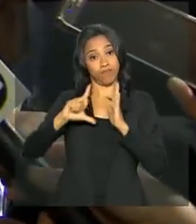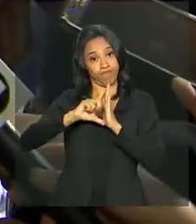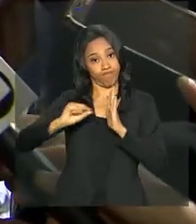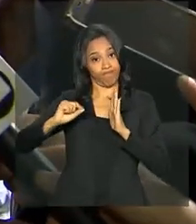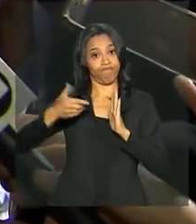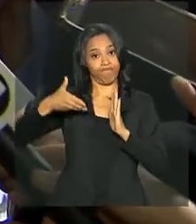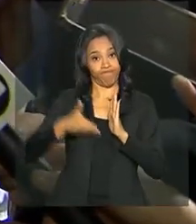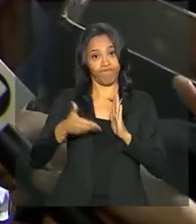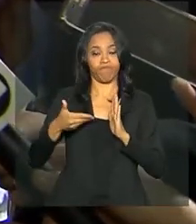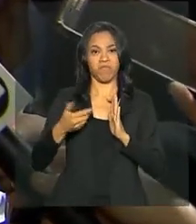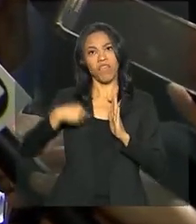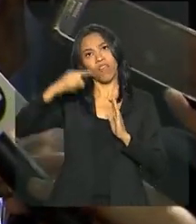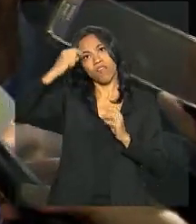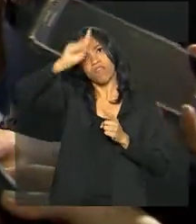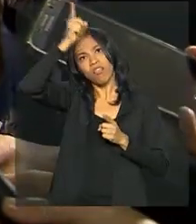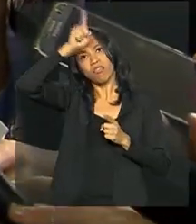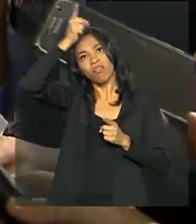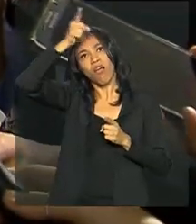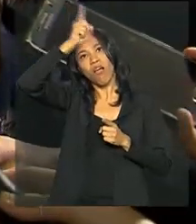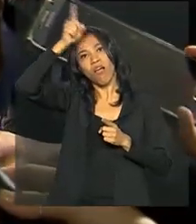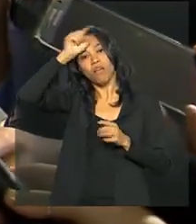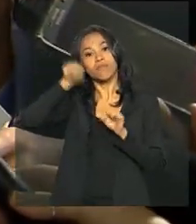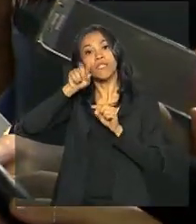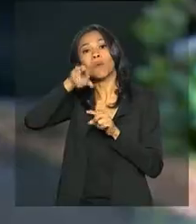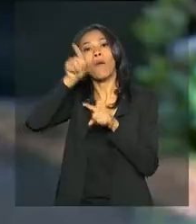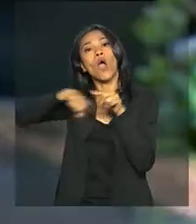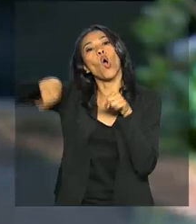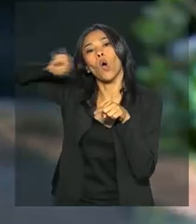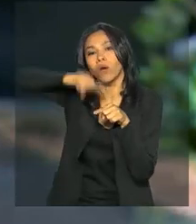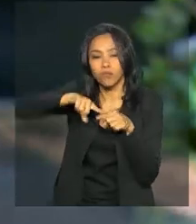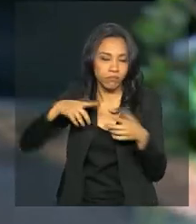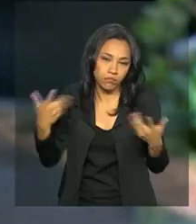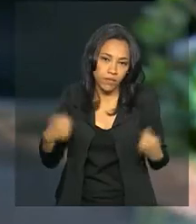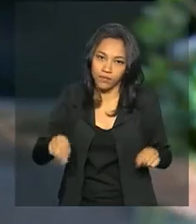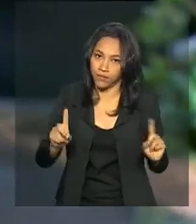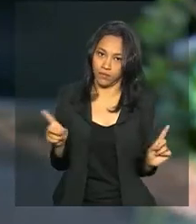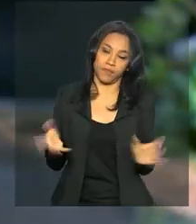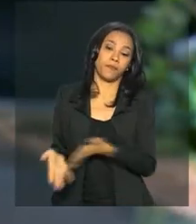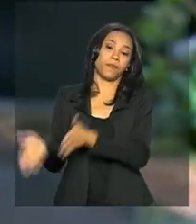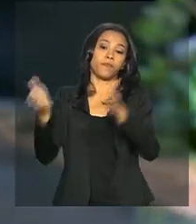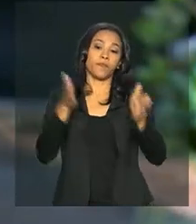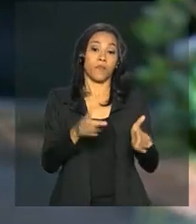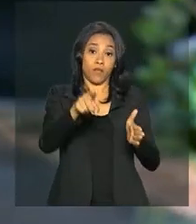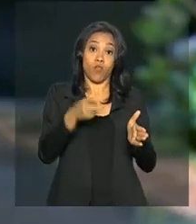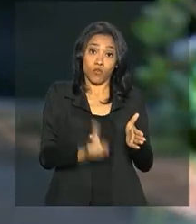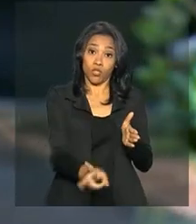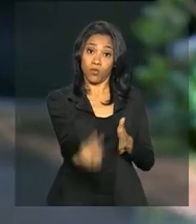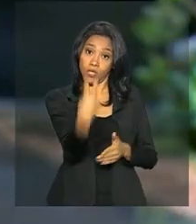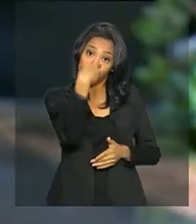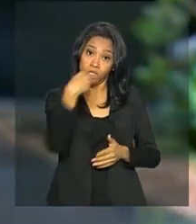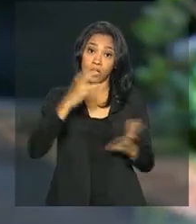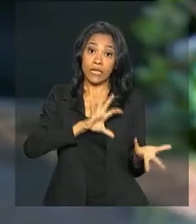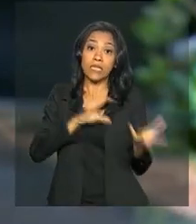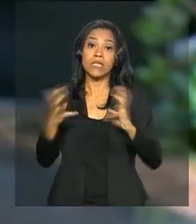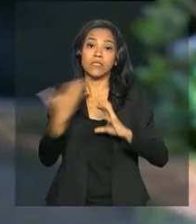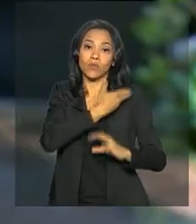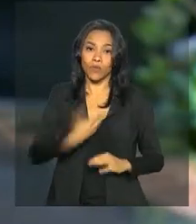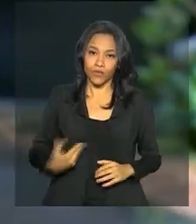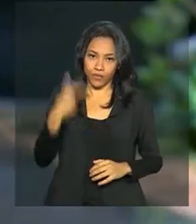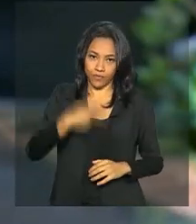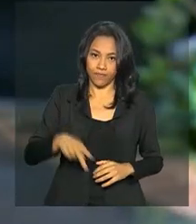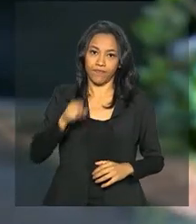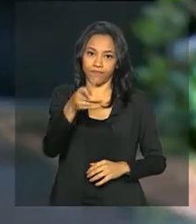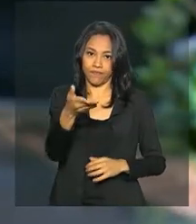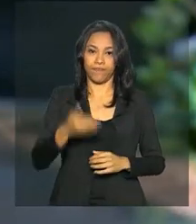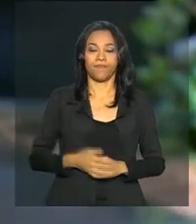Não tem muito o que inventar, não tem que reinventar a roda no GSI. Continue acompanhando as ações da transição de governo aqui na NBR, a TV do